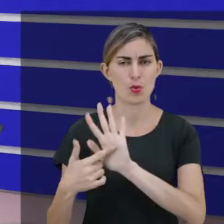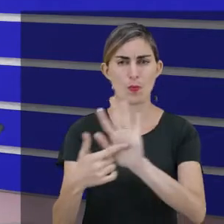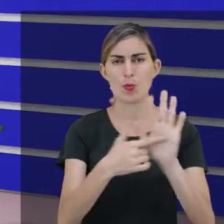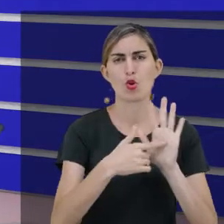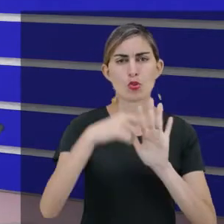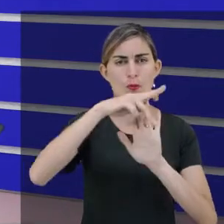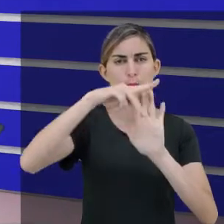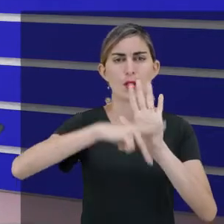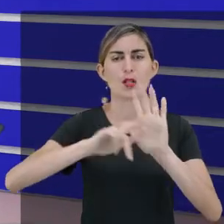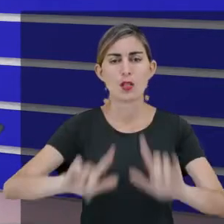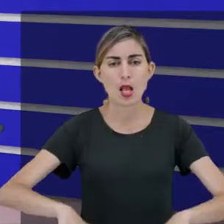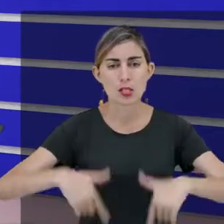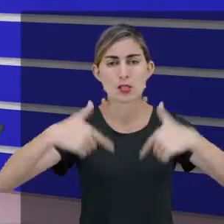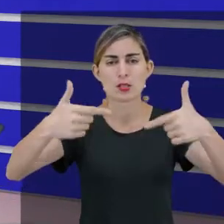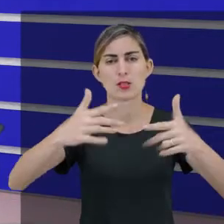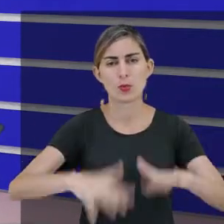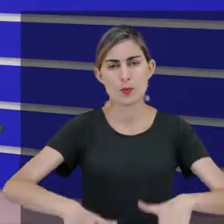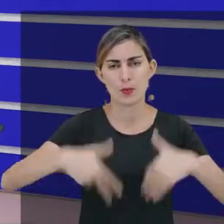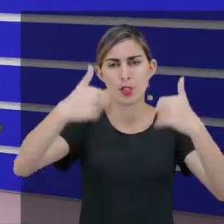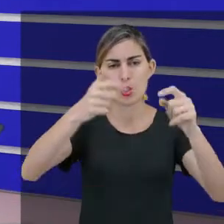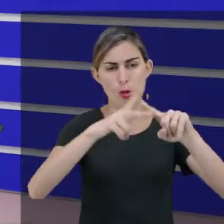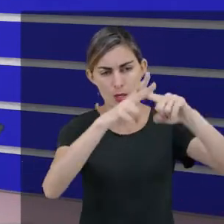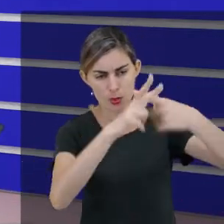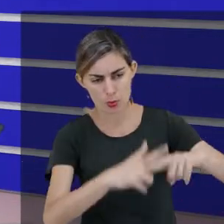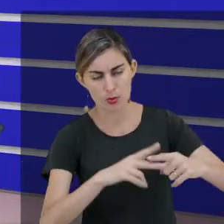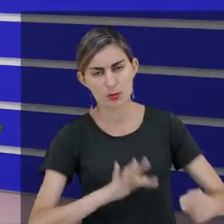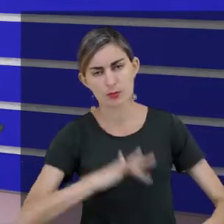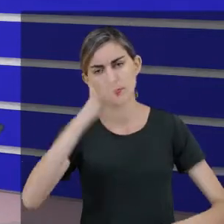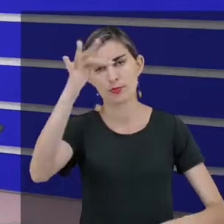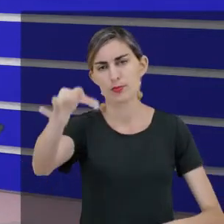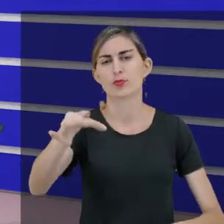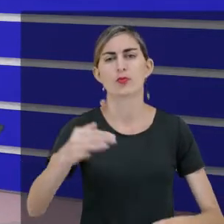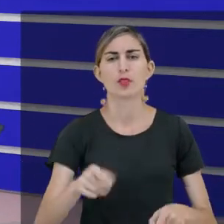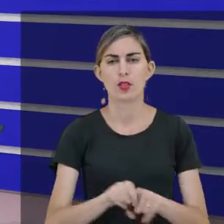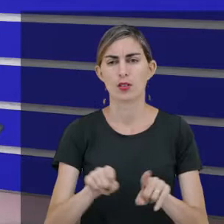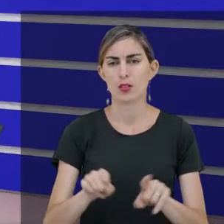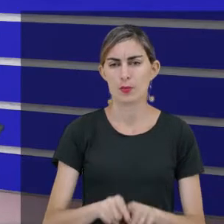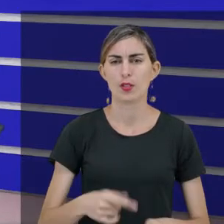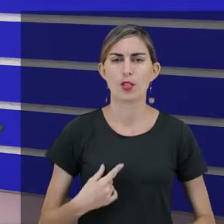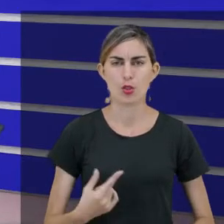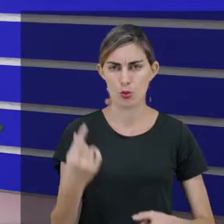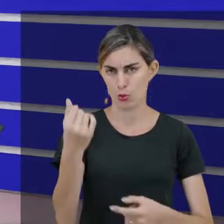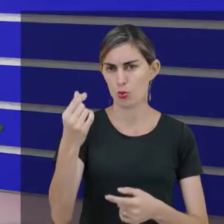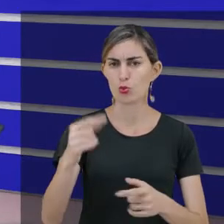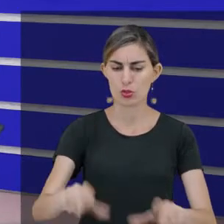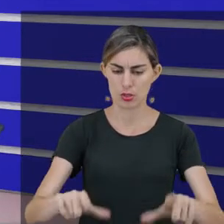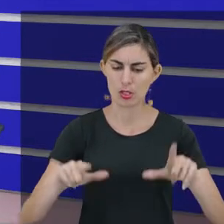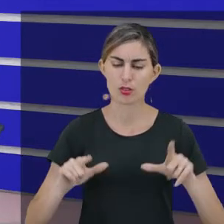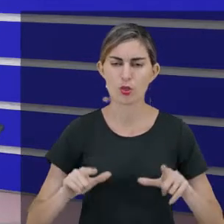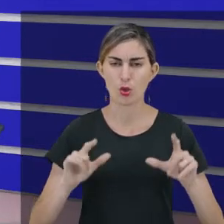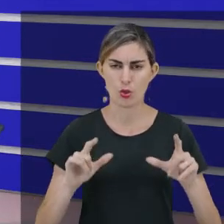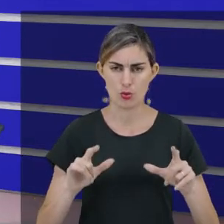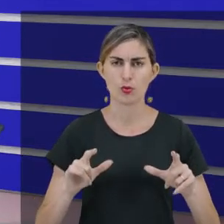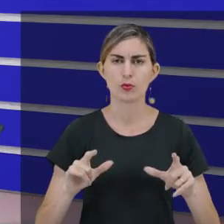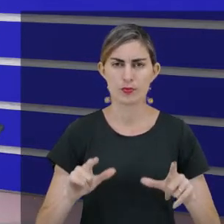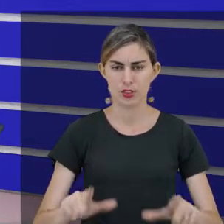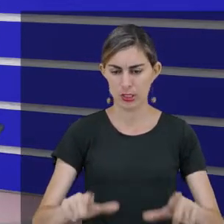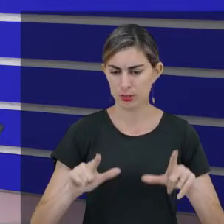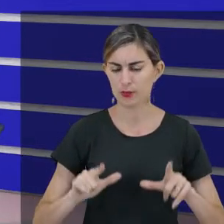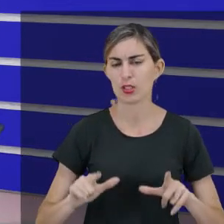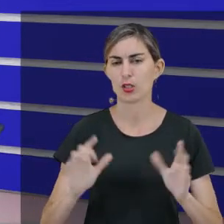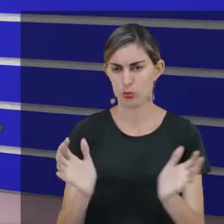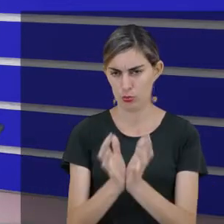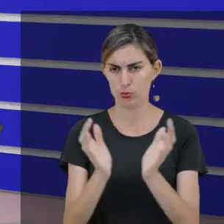plano de ação para melhorar lá no futuro. Então, eu tenho isso. E também eu tenho um custo com a certificação. Então, o organismo de certificador,